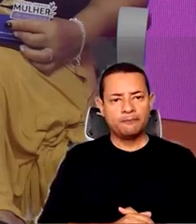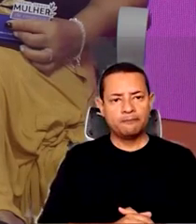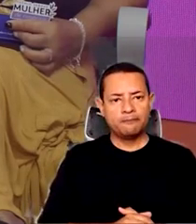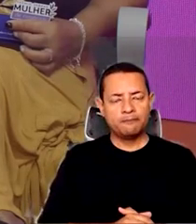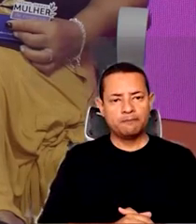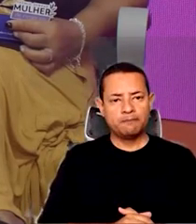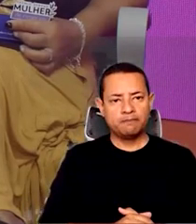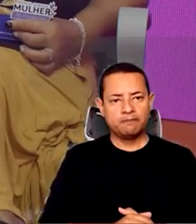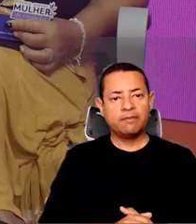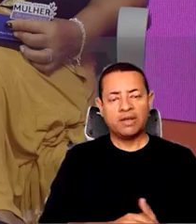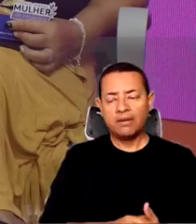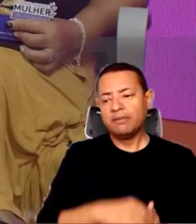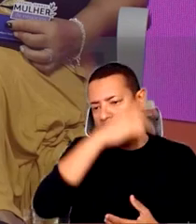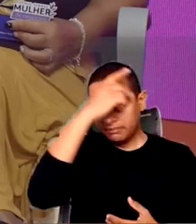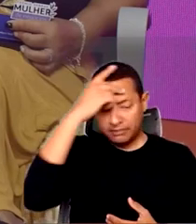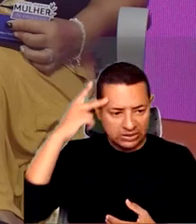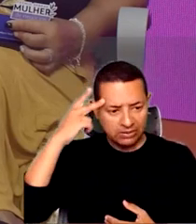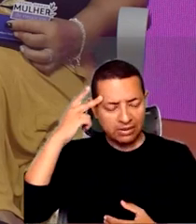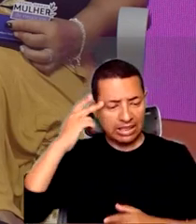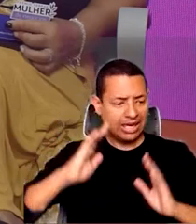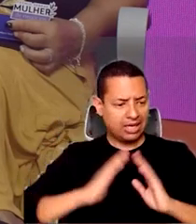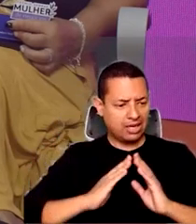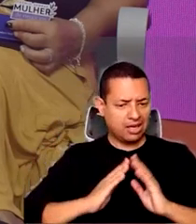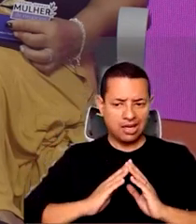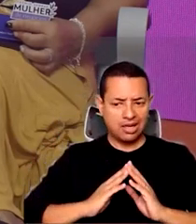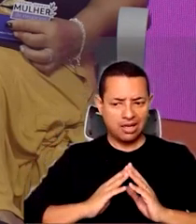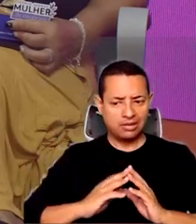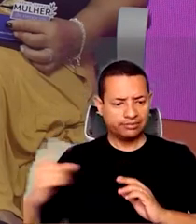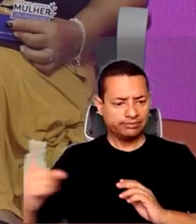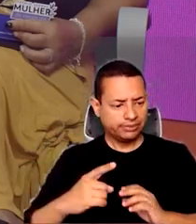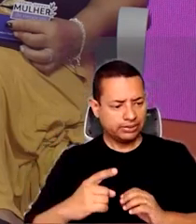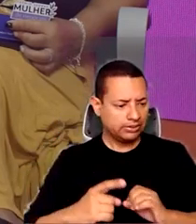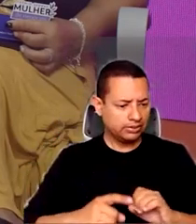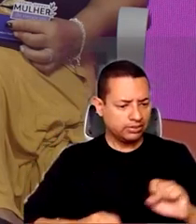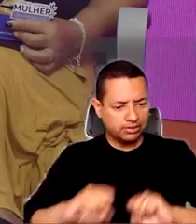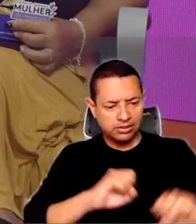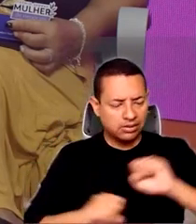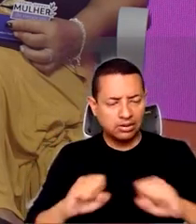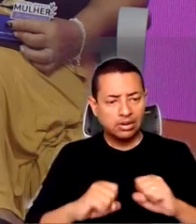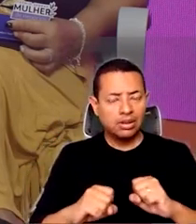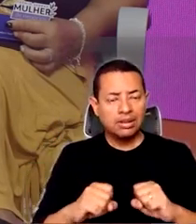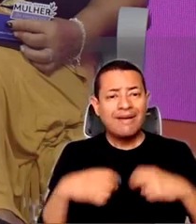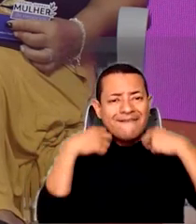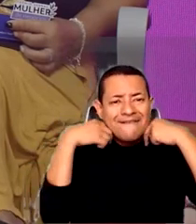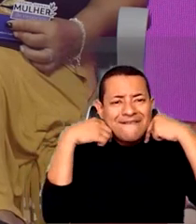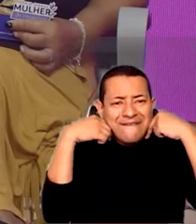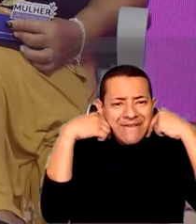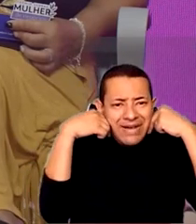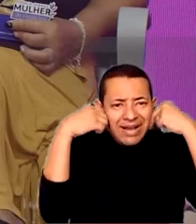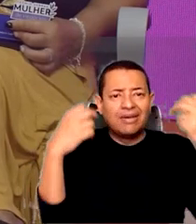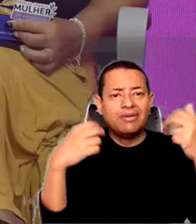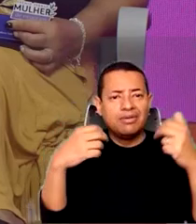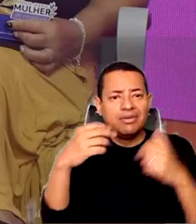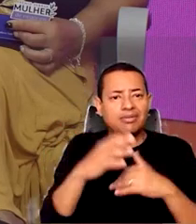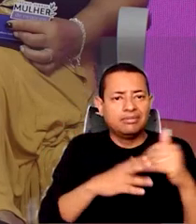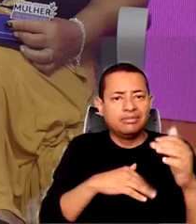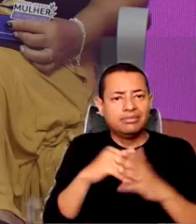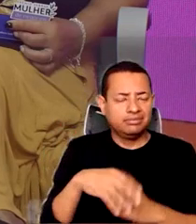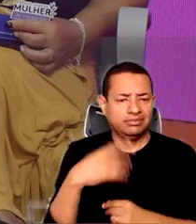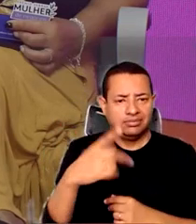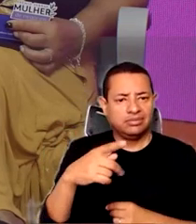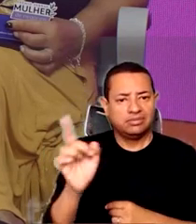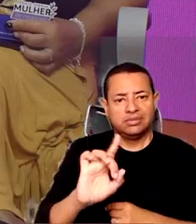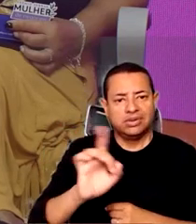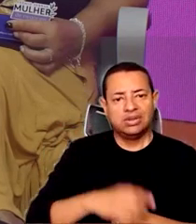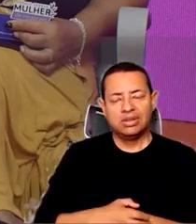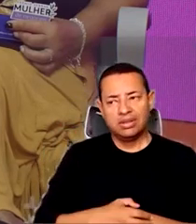nossa eh limpeza da nossa casa não ter vergonha do que faz de falar a